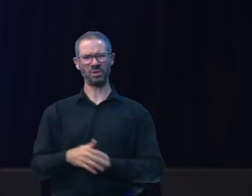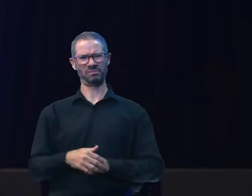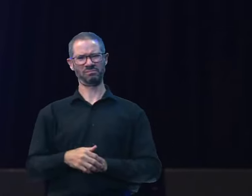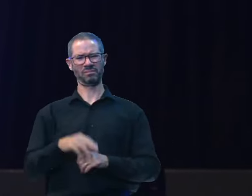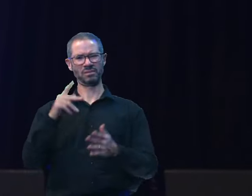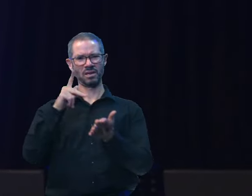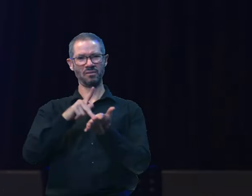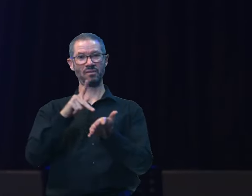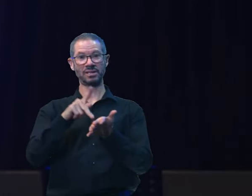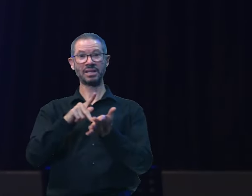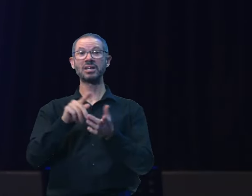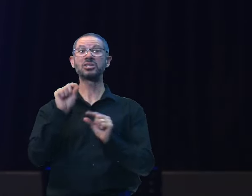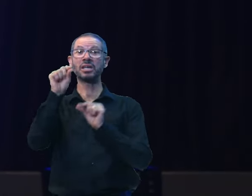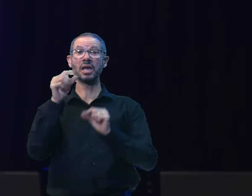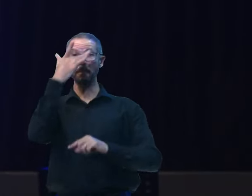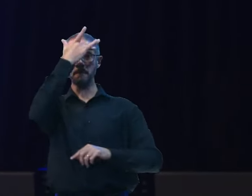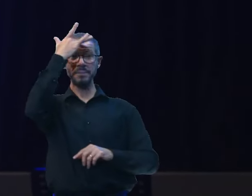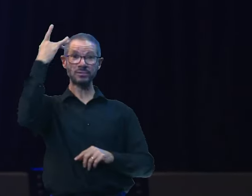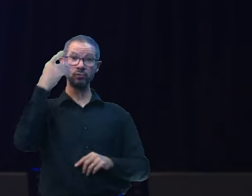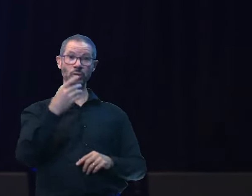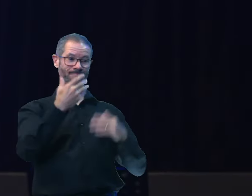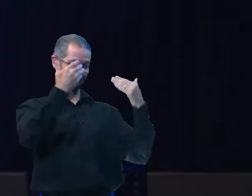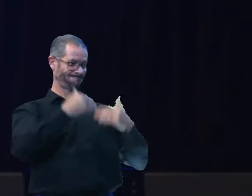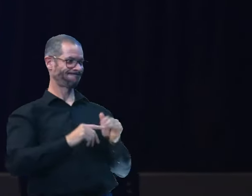Na verdade, o que dói é o que está apontando.